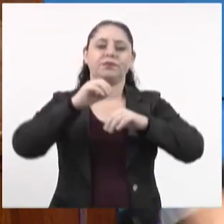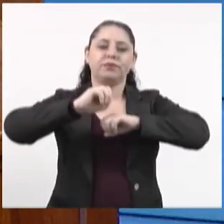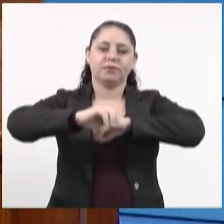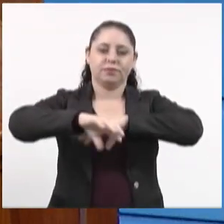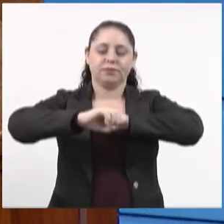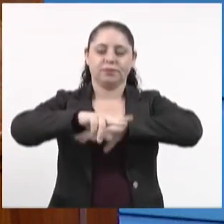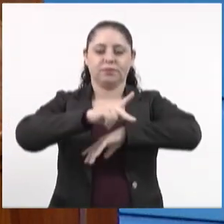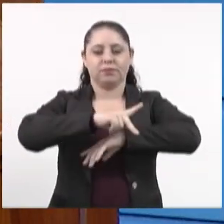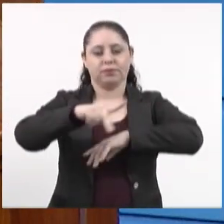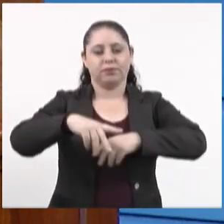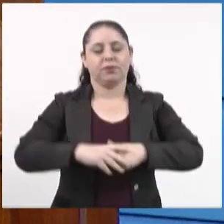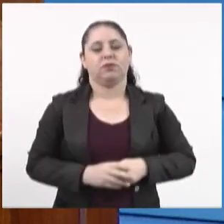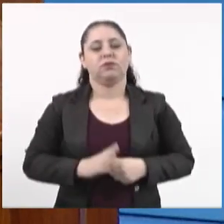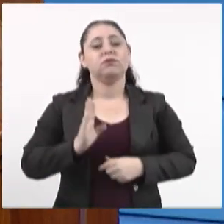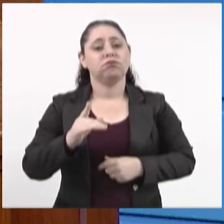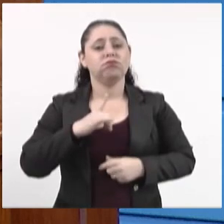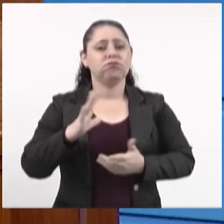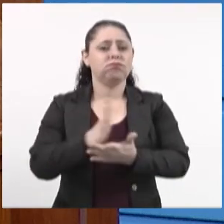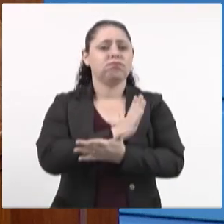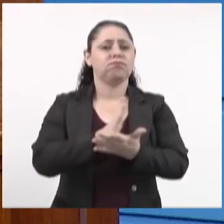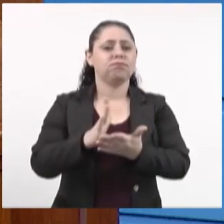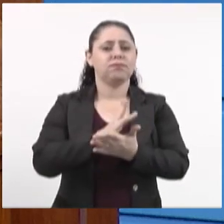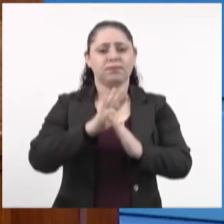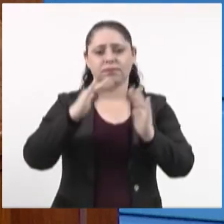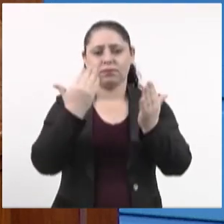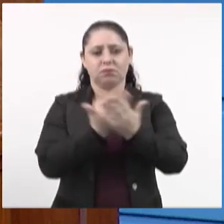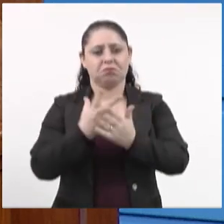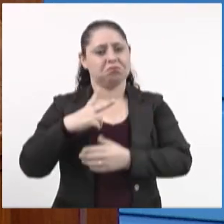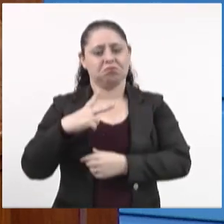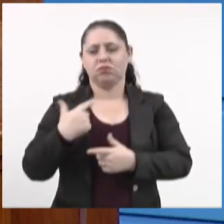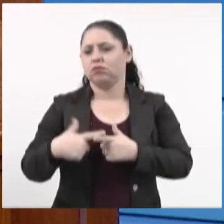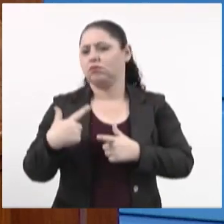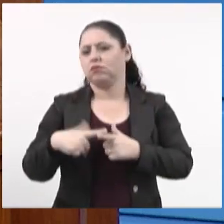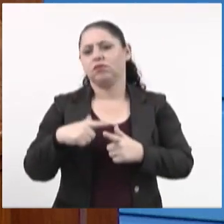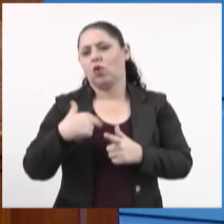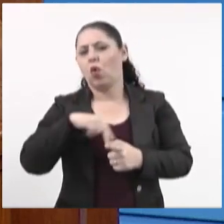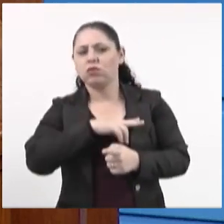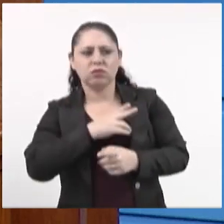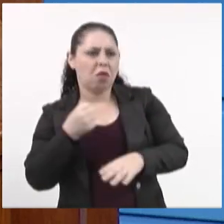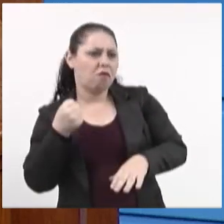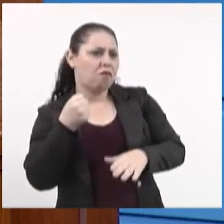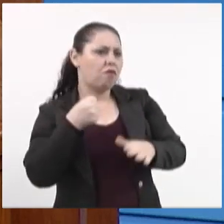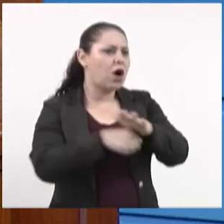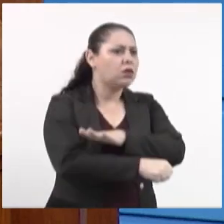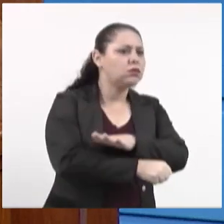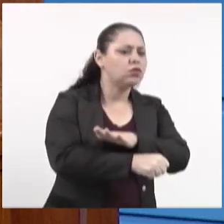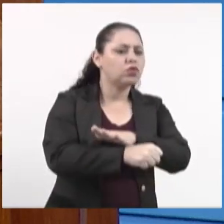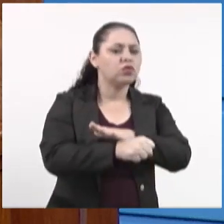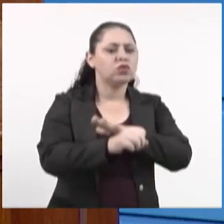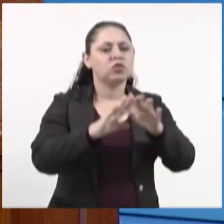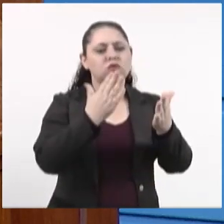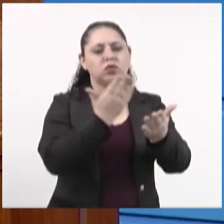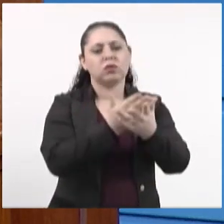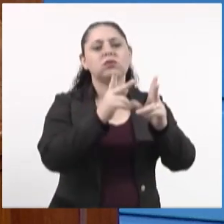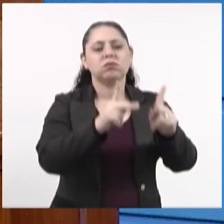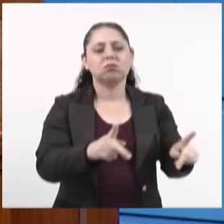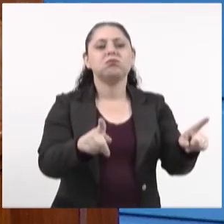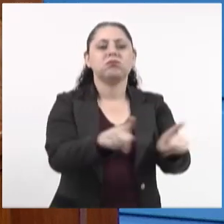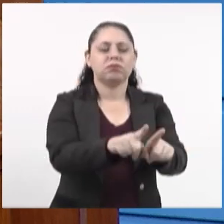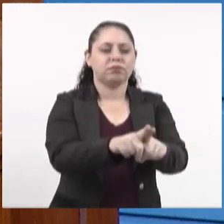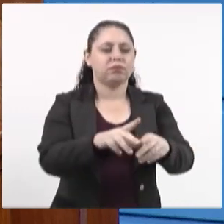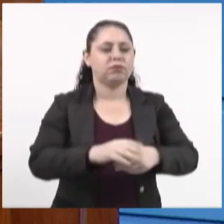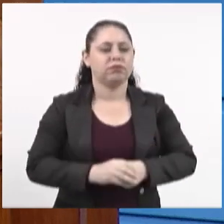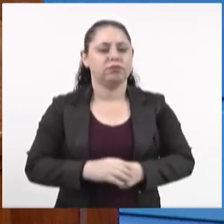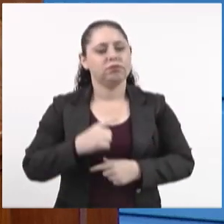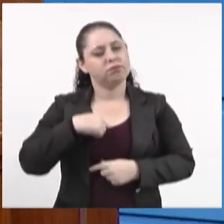está colocando, e isso já existe em algumas escolas particulares. Por que é que nós não vamos colocar nas escolas públicas também, não é mesmo?